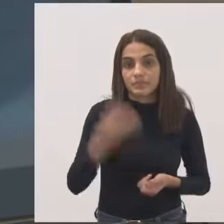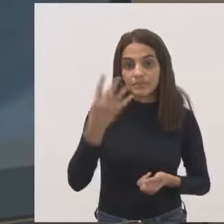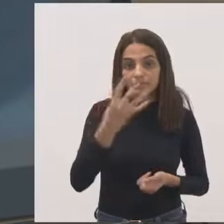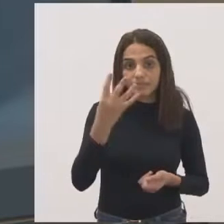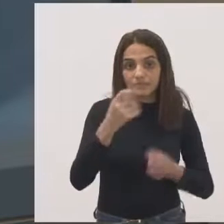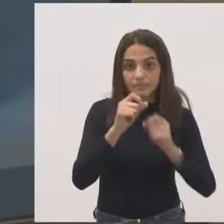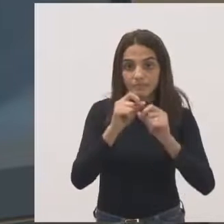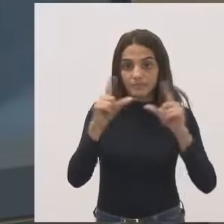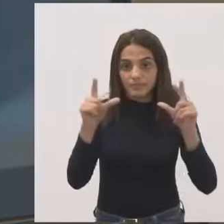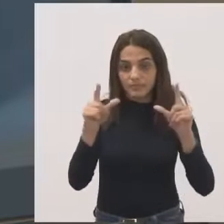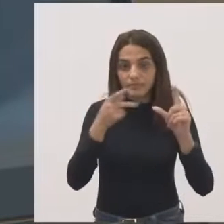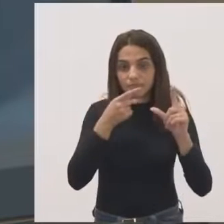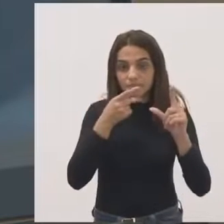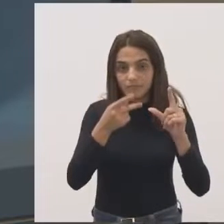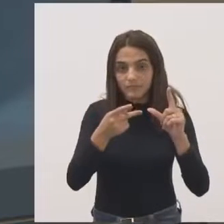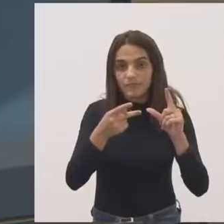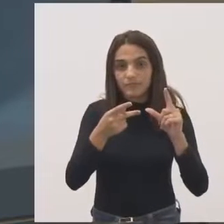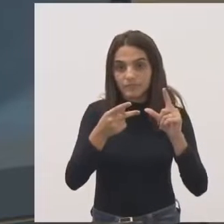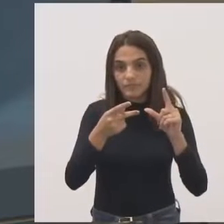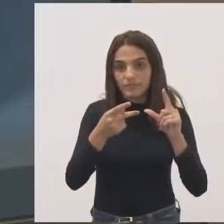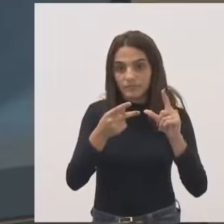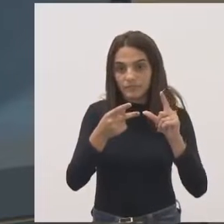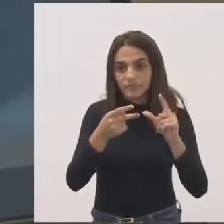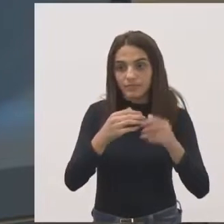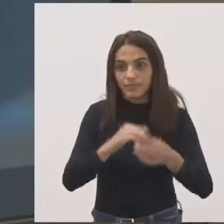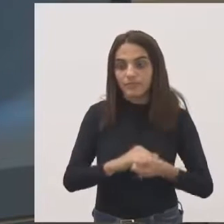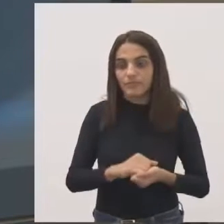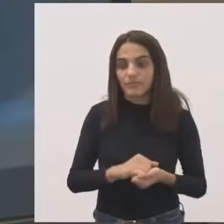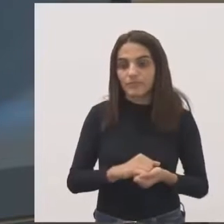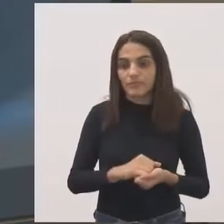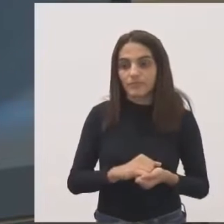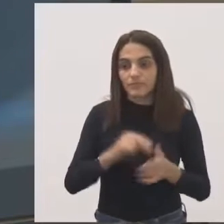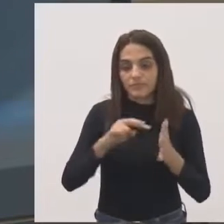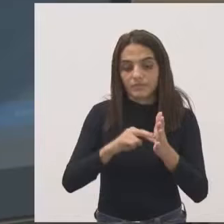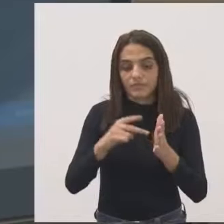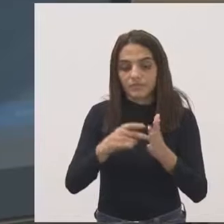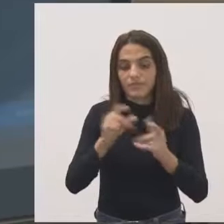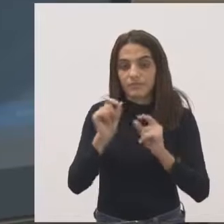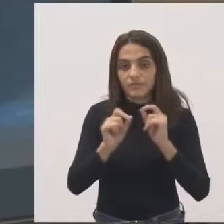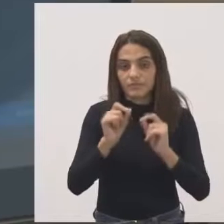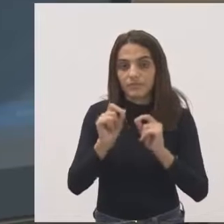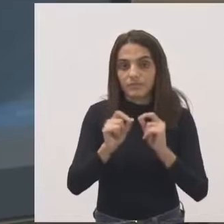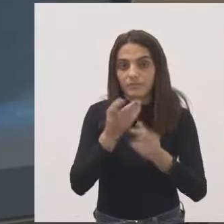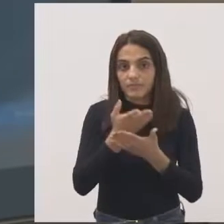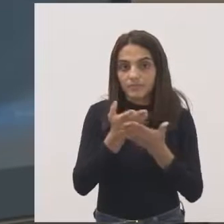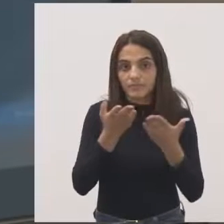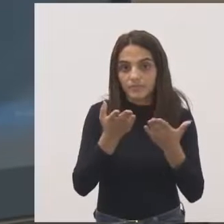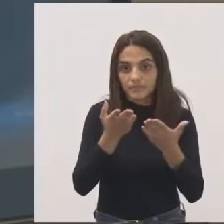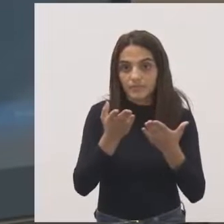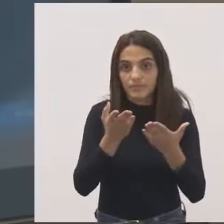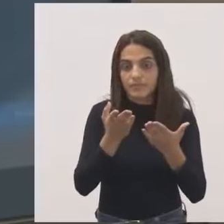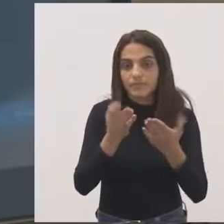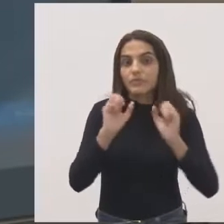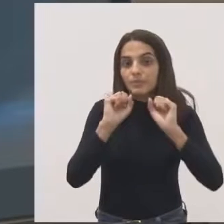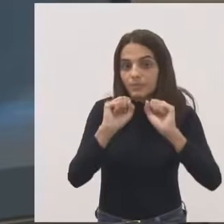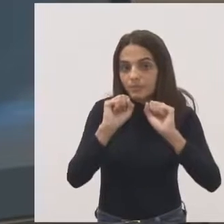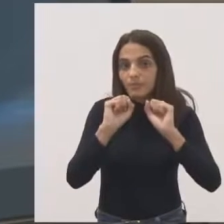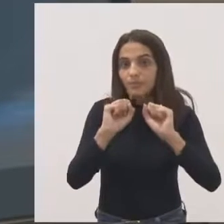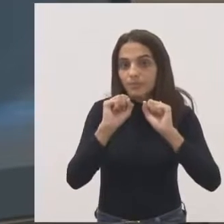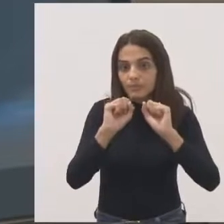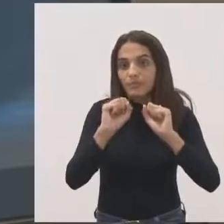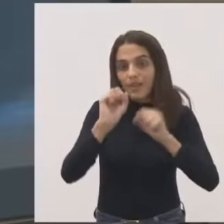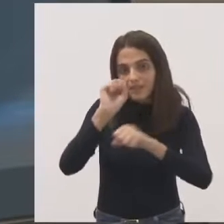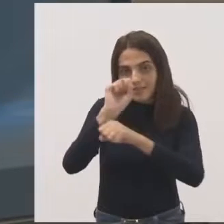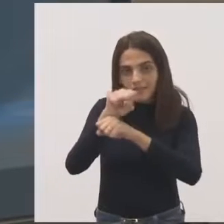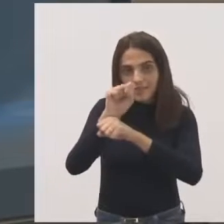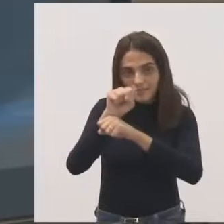aqui, ele fala assim, aprimorar a escrita, a tinta e a digitação. O que significa isso? Significa que você pode pôr sim,